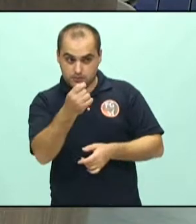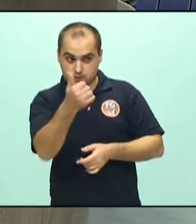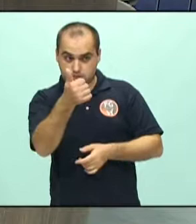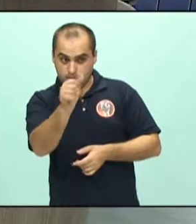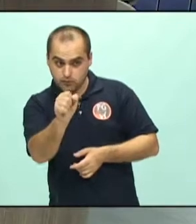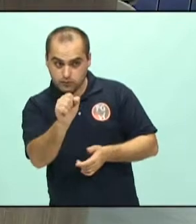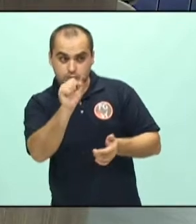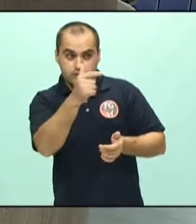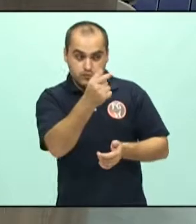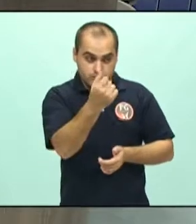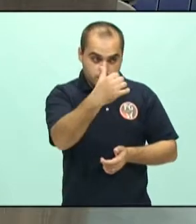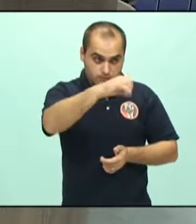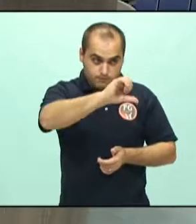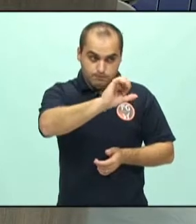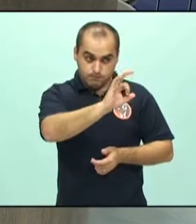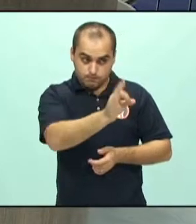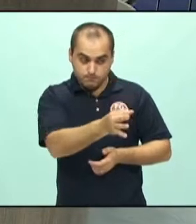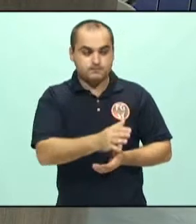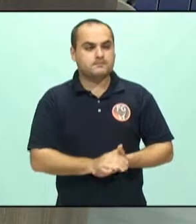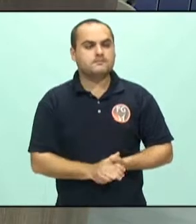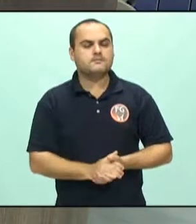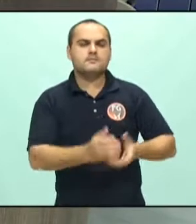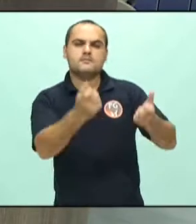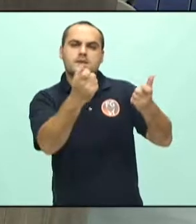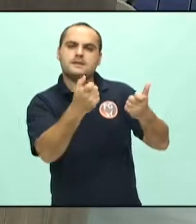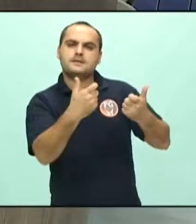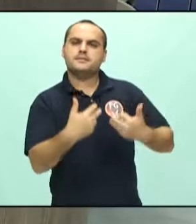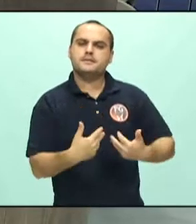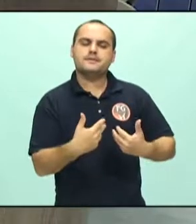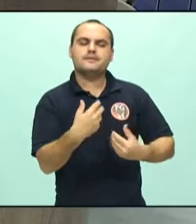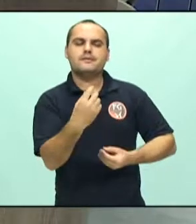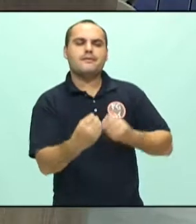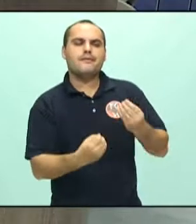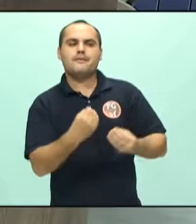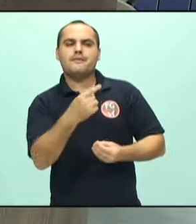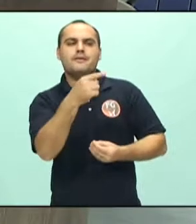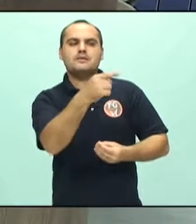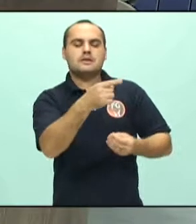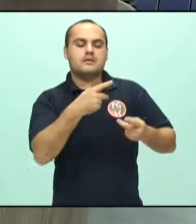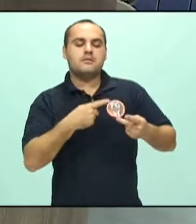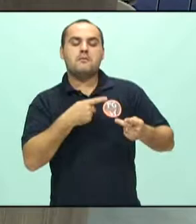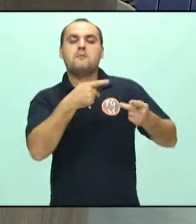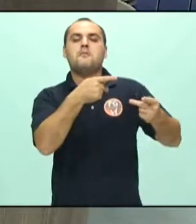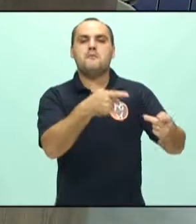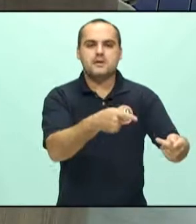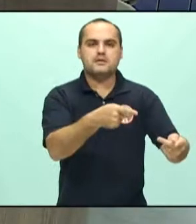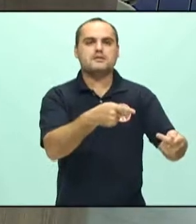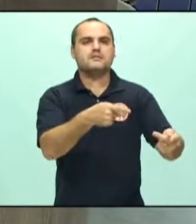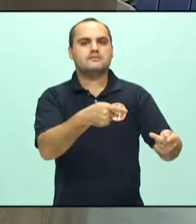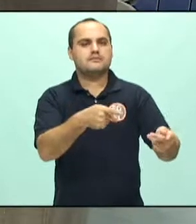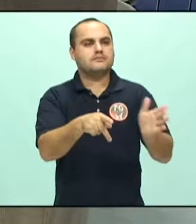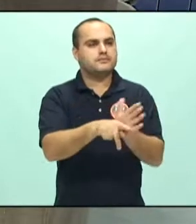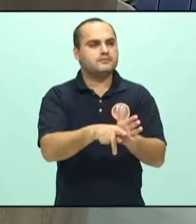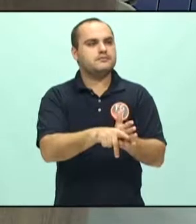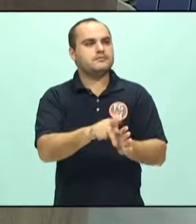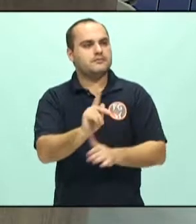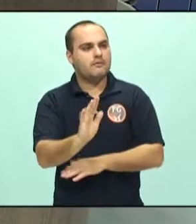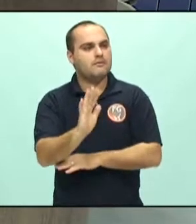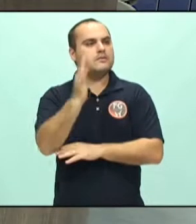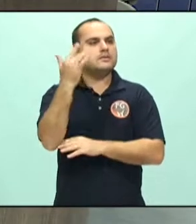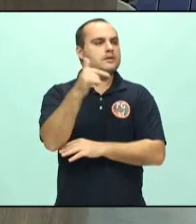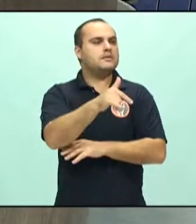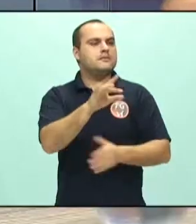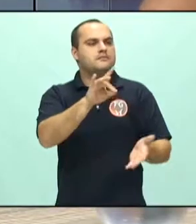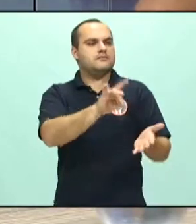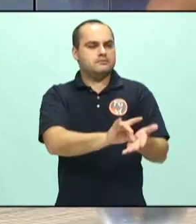como é que foi receber esse convite para a realização do ciclo literário na escola. Isso